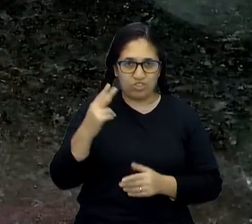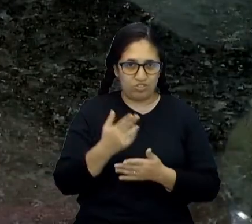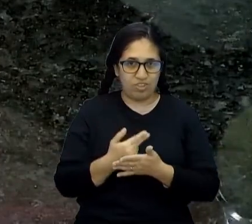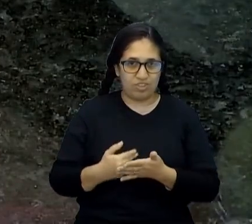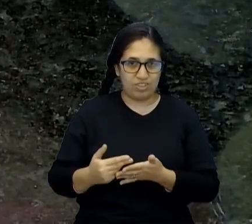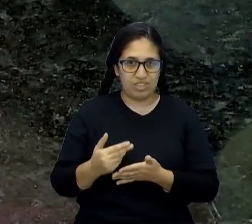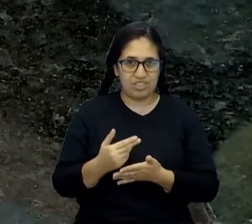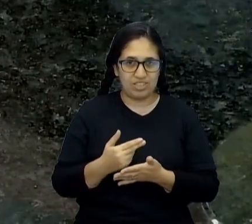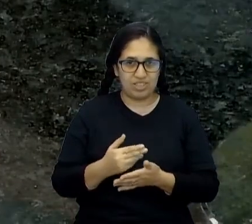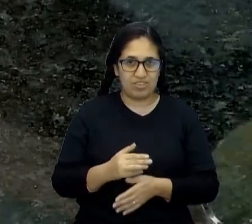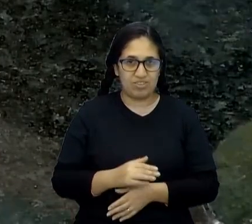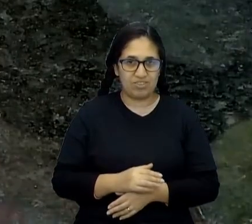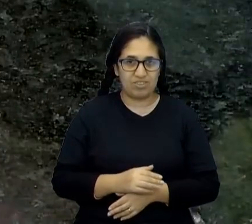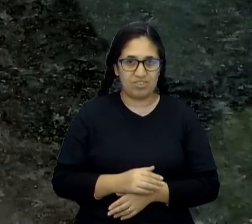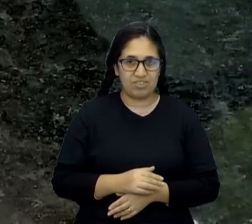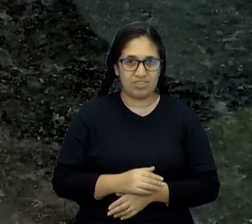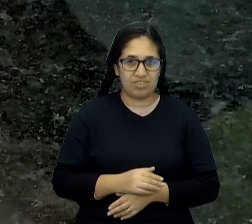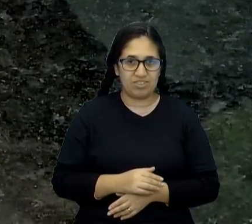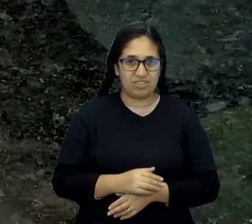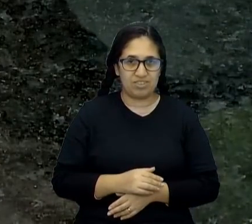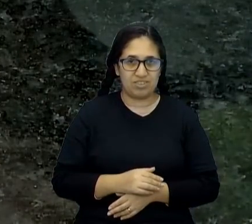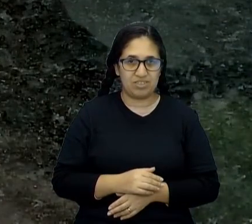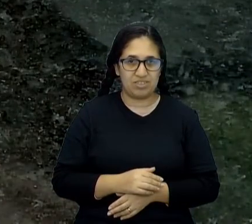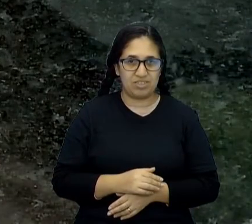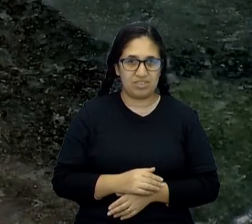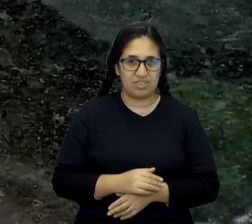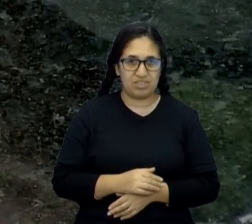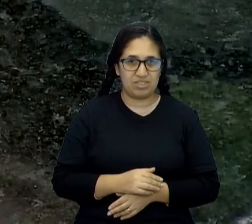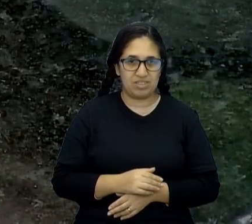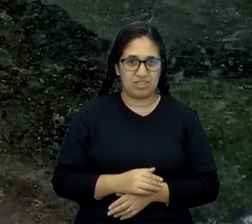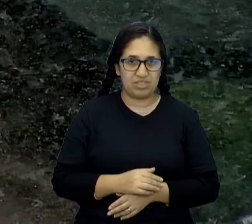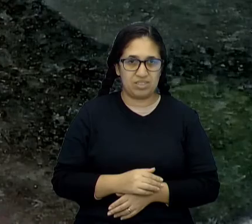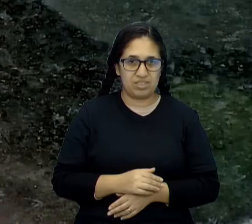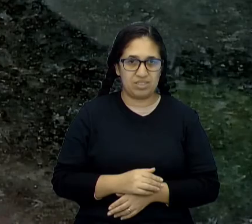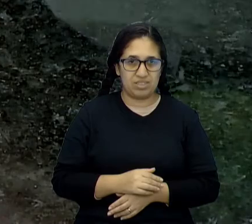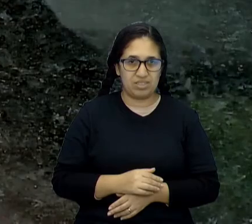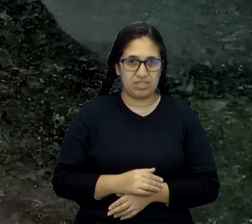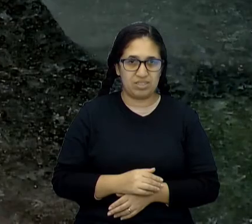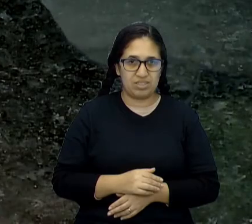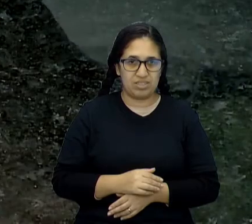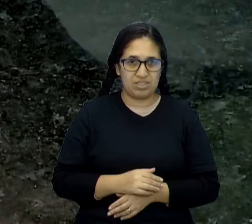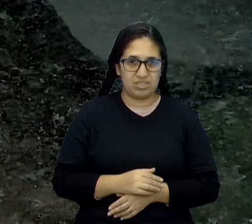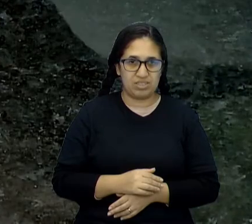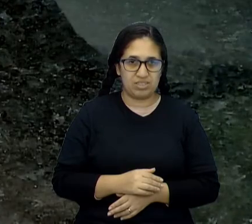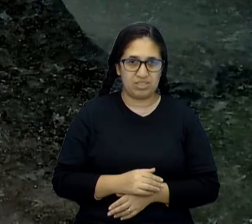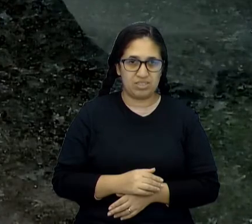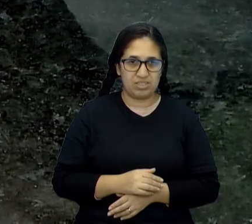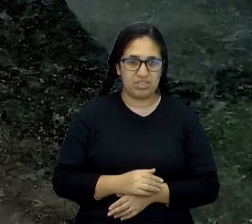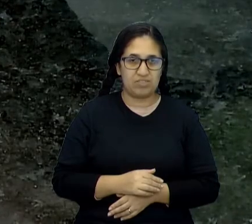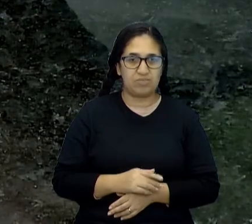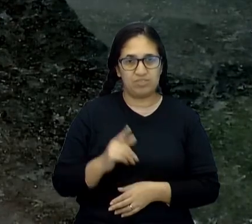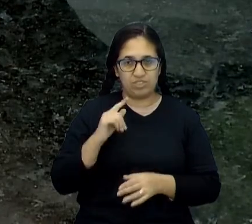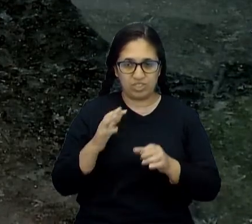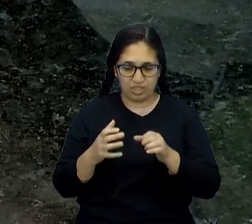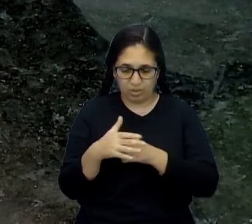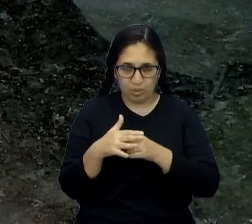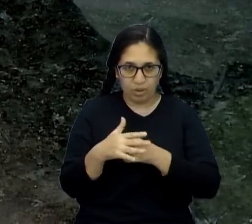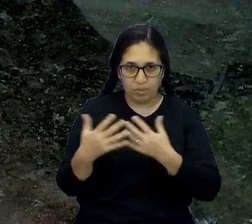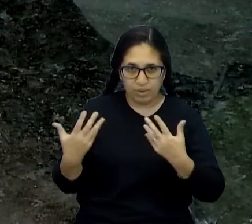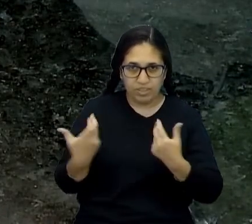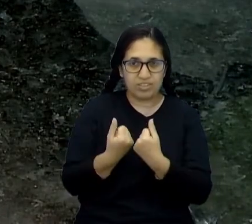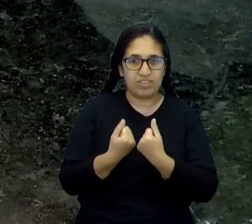bom? Mas eu não posso deixar aproximar tanto. Ó, se entra no campo, ele já se atrai, né?